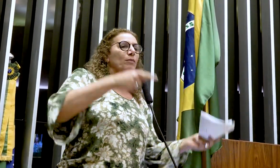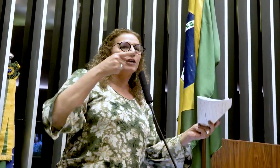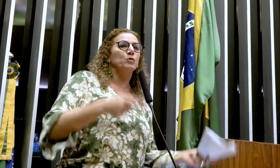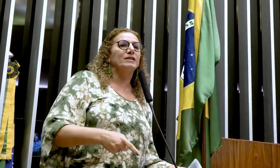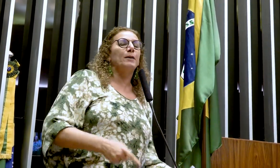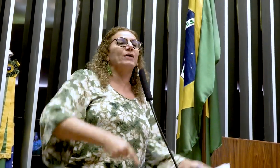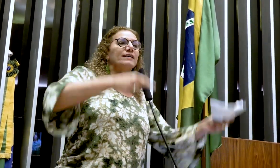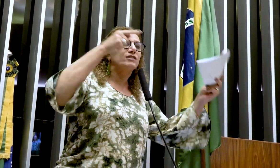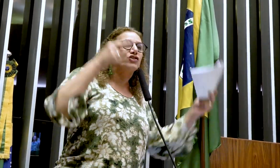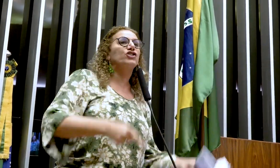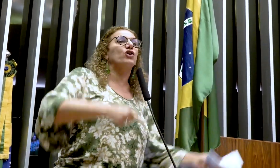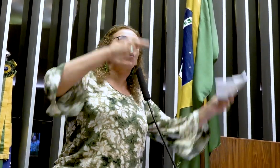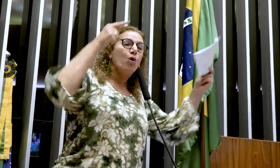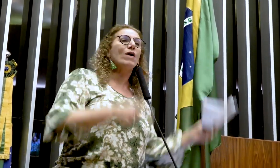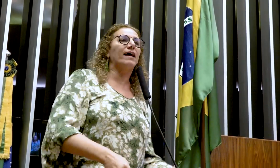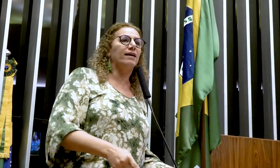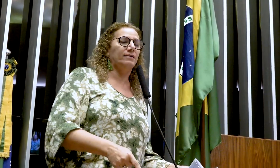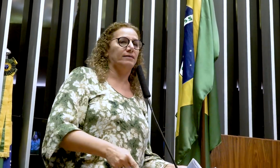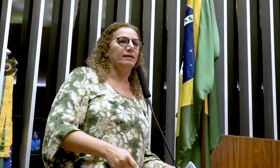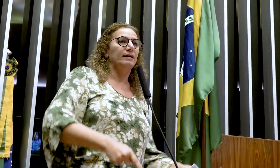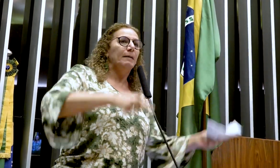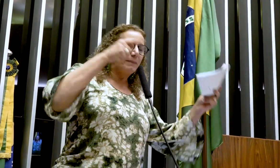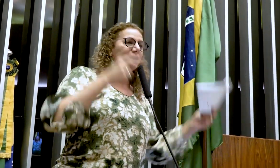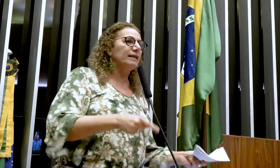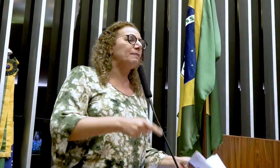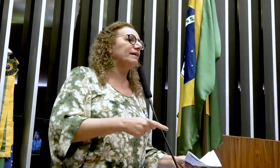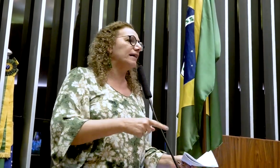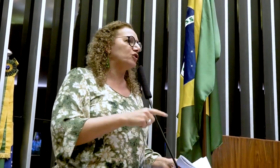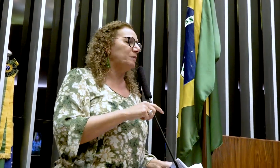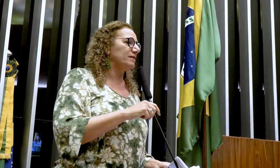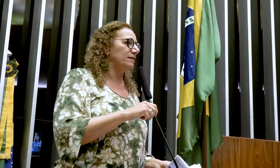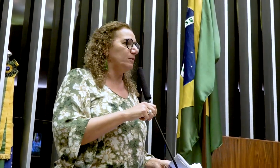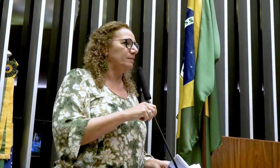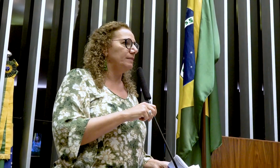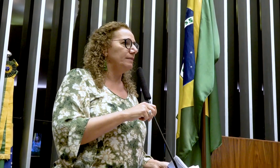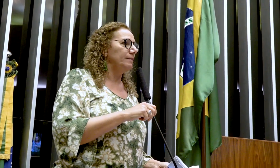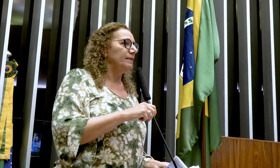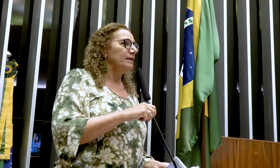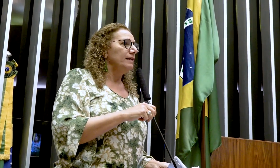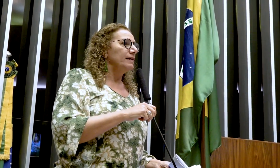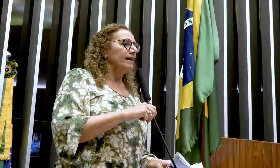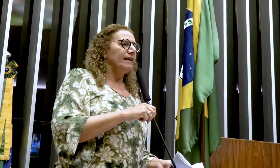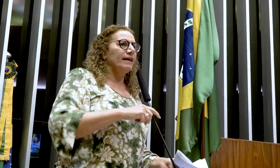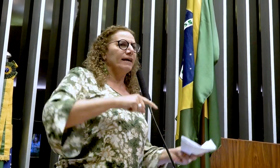e, ao mesmo tempo, resistir com ela pela liberdade de expressão.